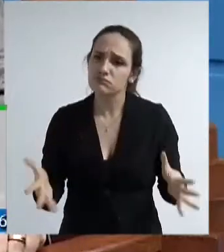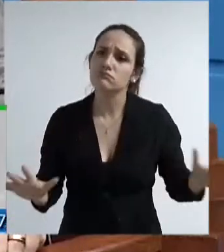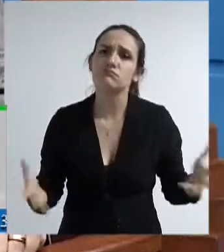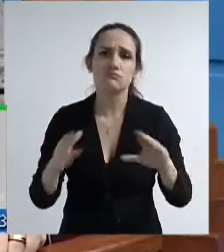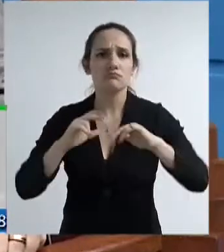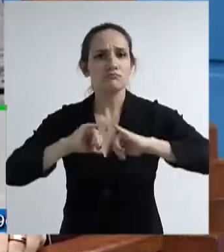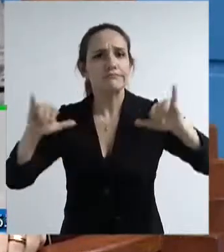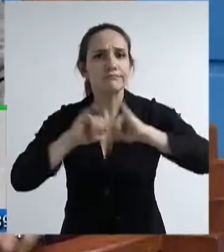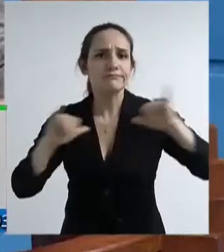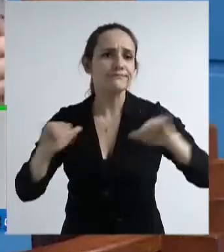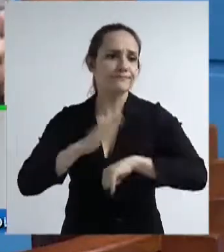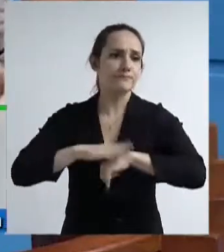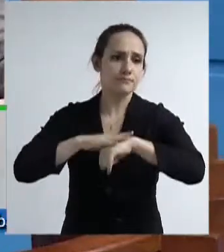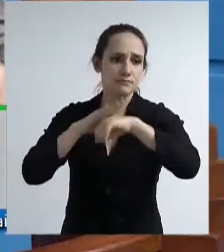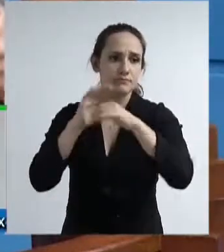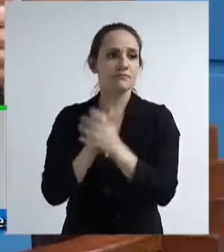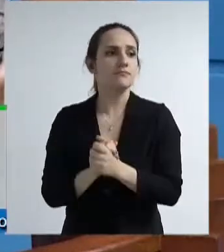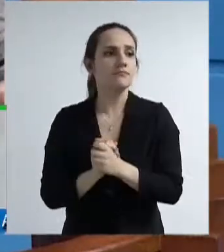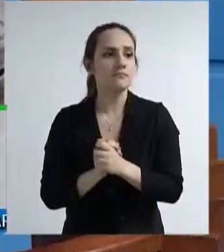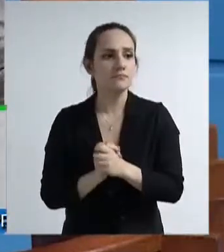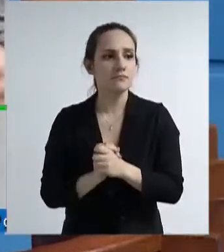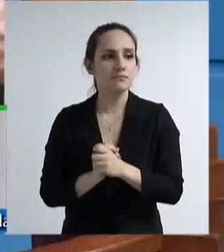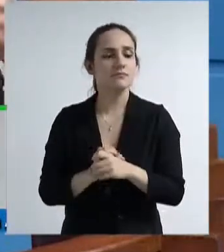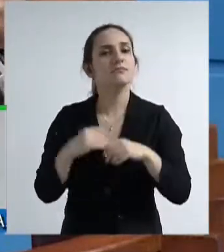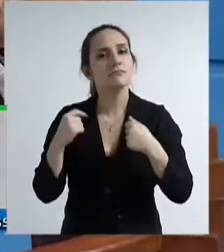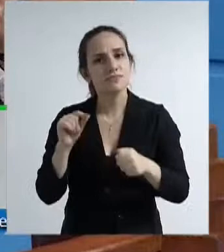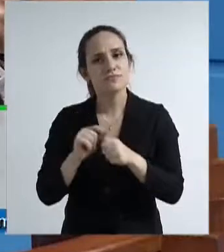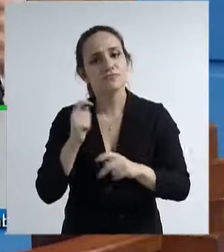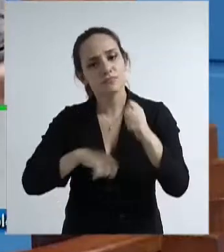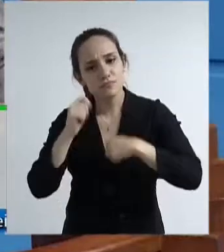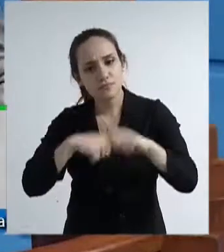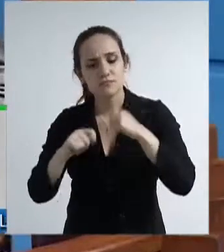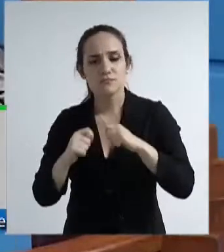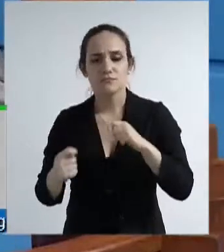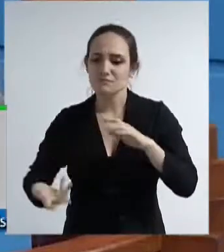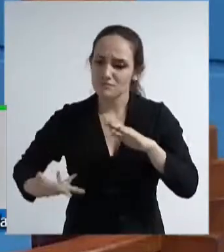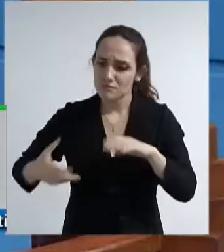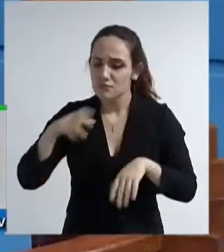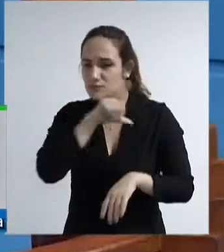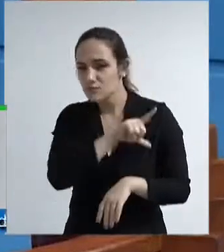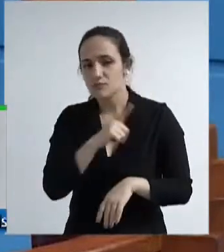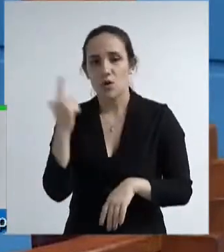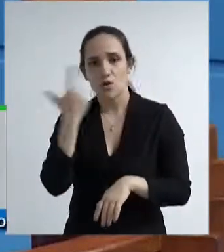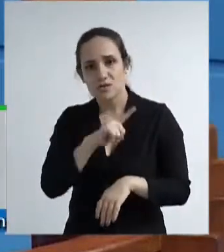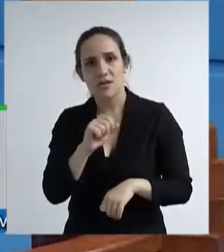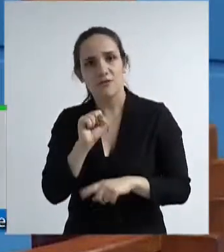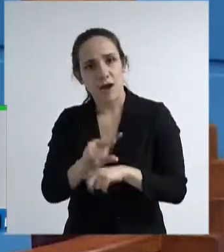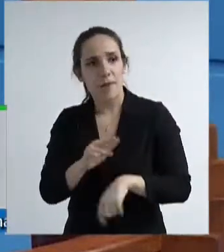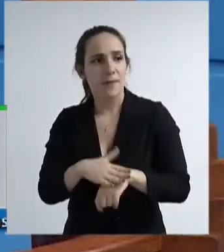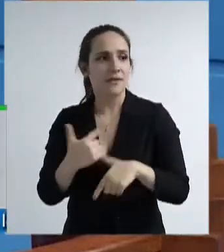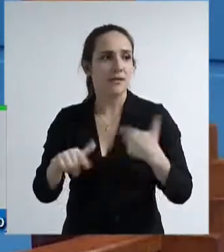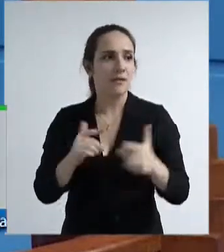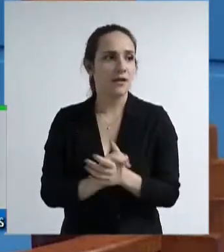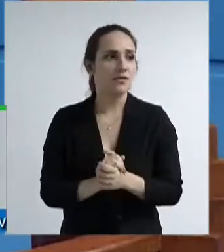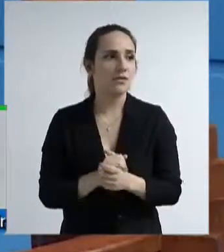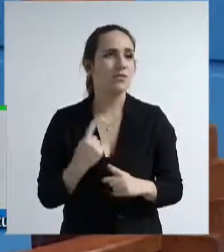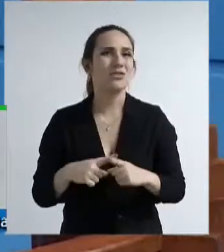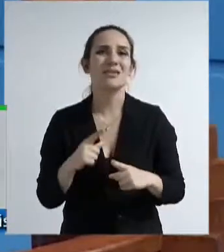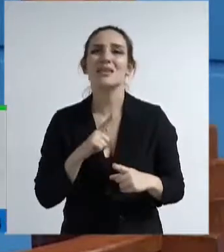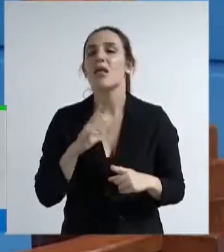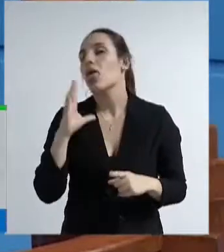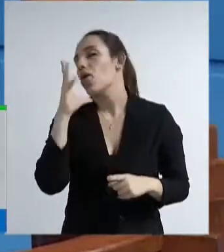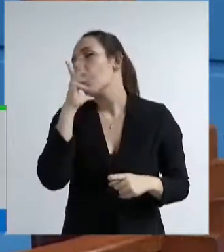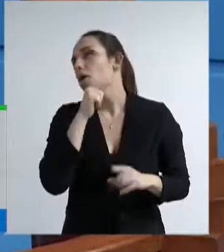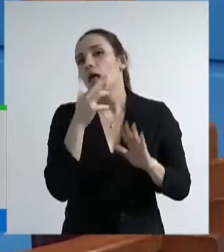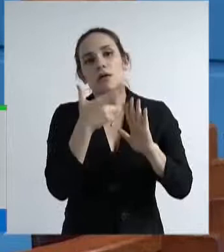turistas, fazendo com que a economia gire, né, e gere empregos. O excesso de burocracia que temos,